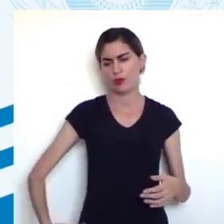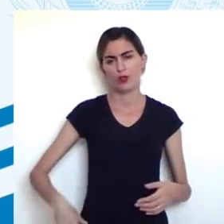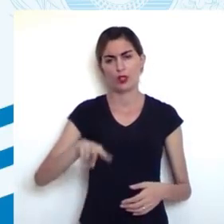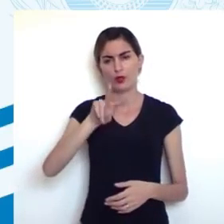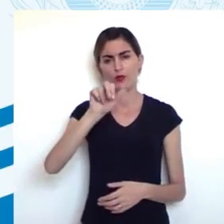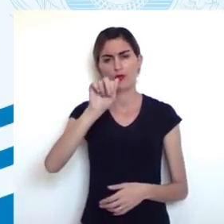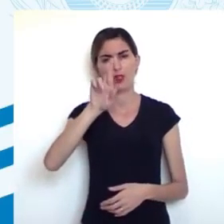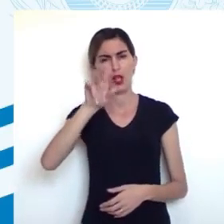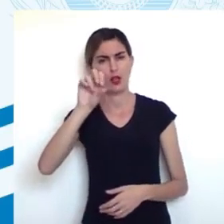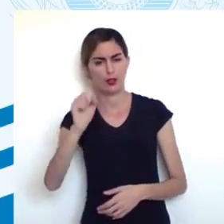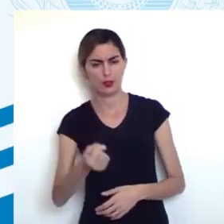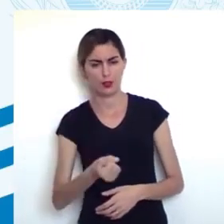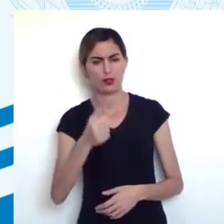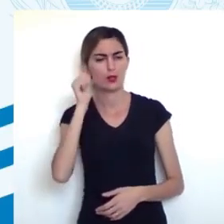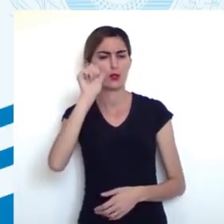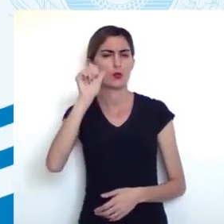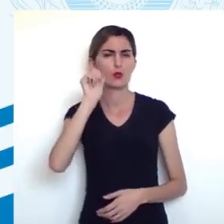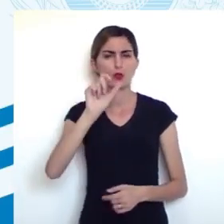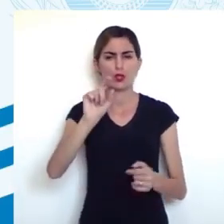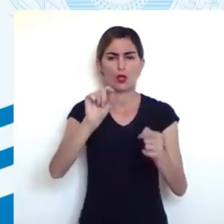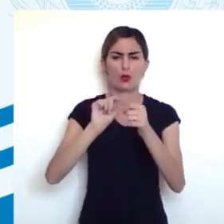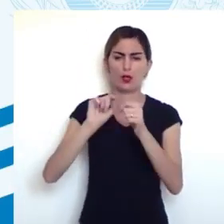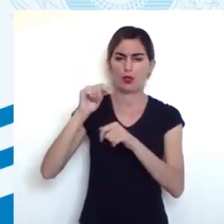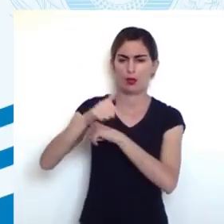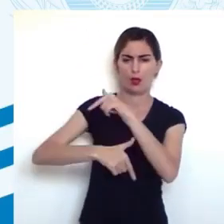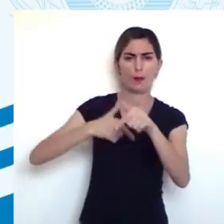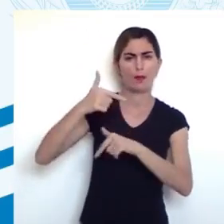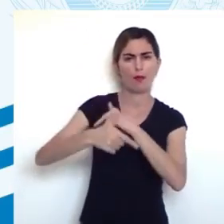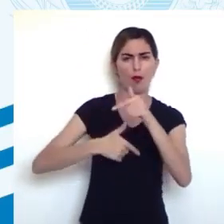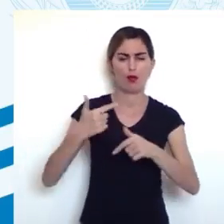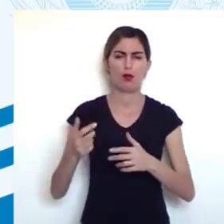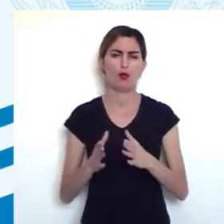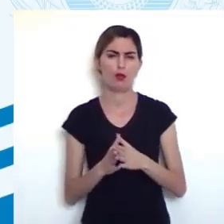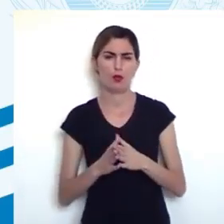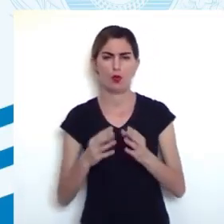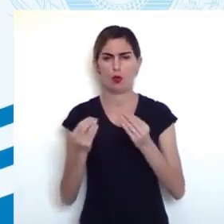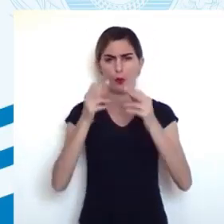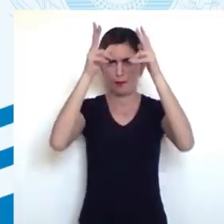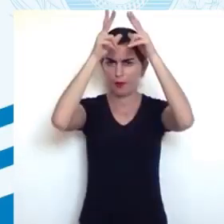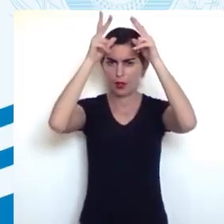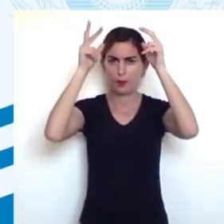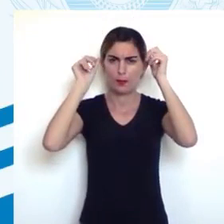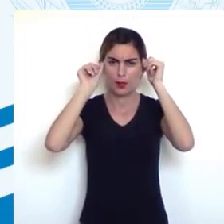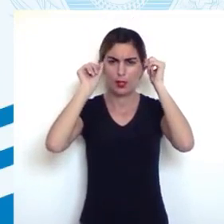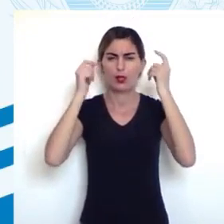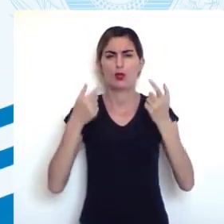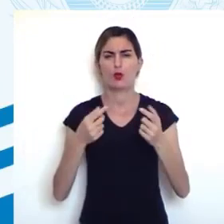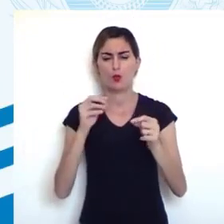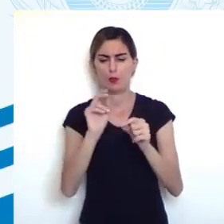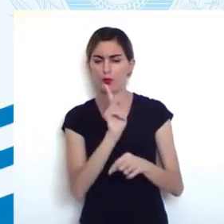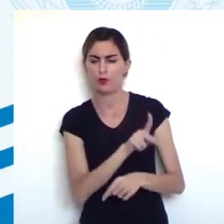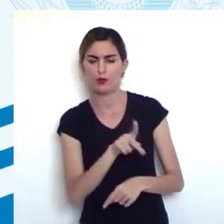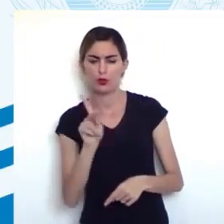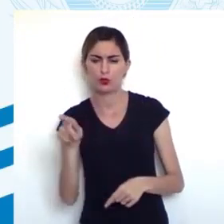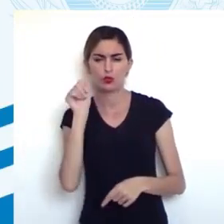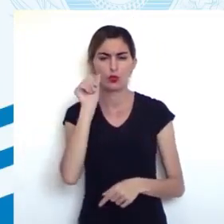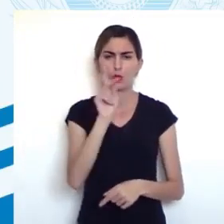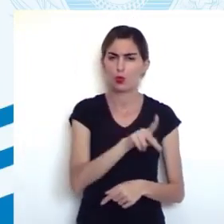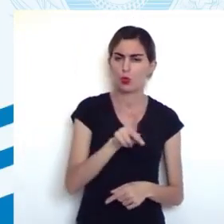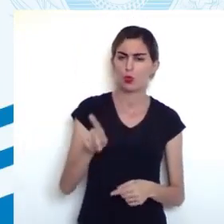Vargas será a mulher que realiza trabalhos como enfermeira, como